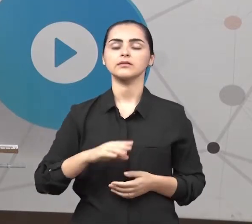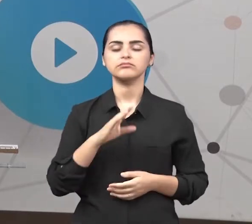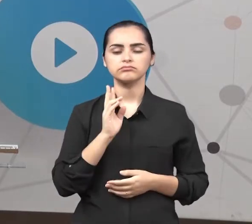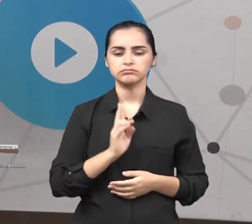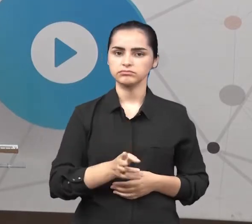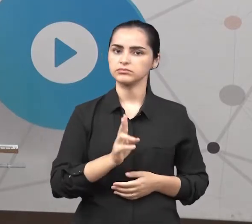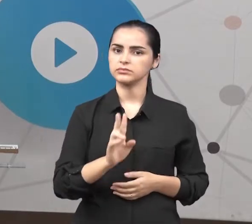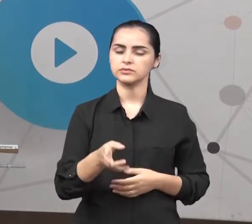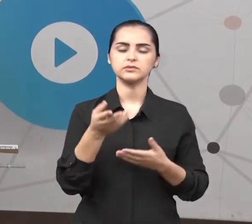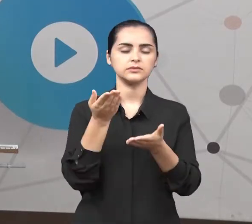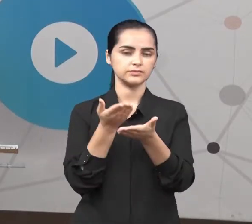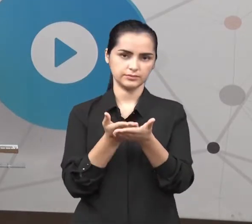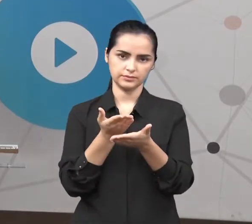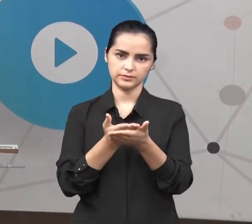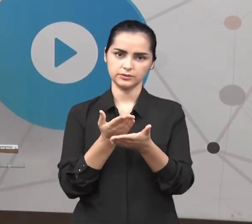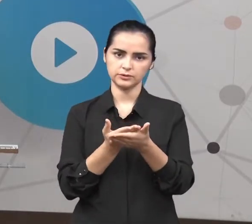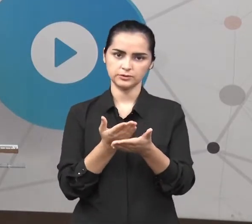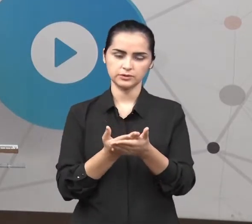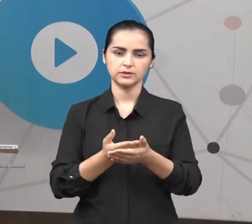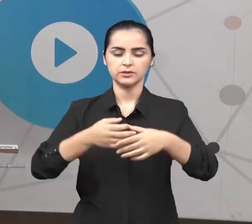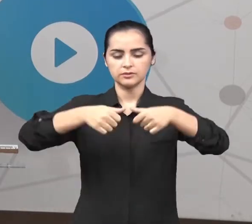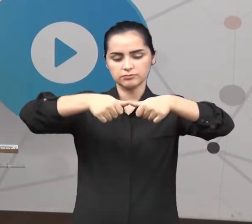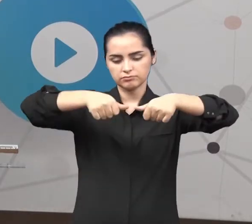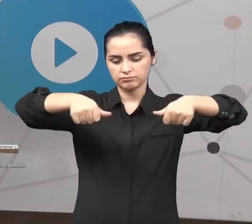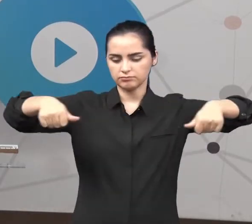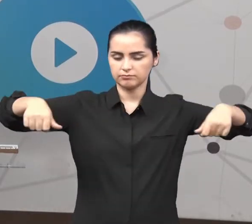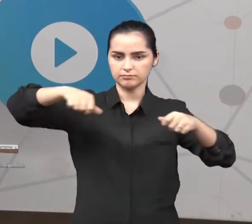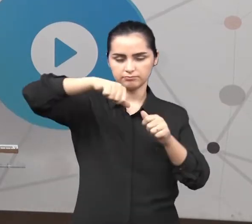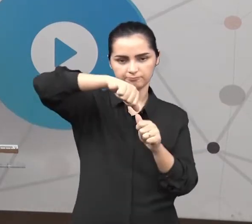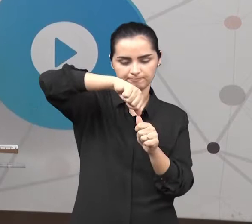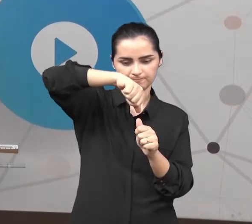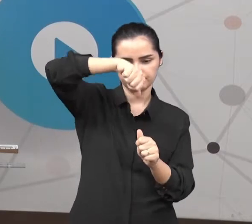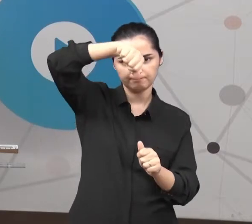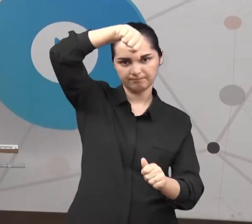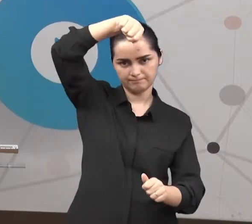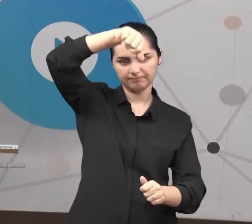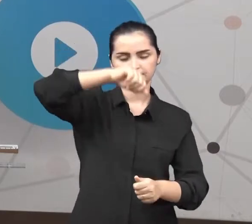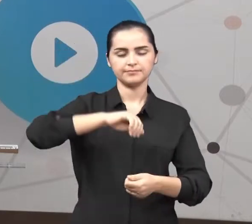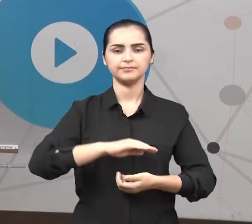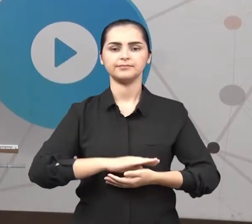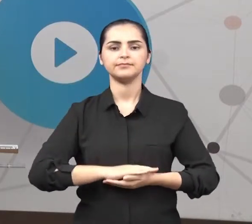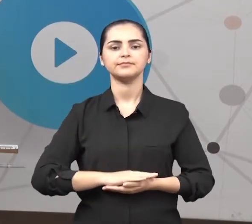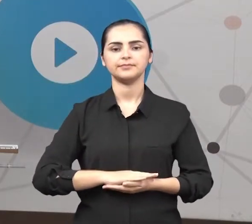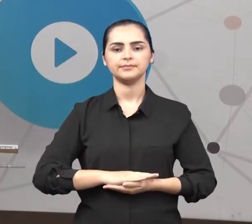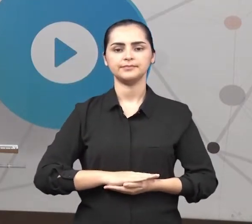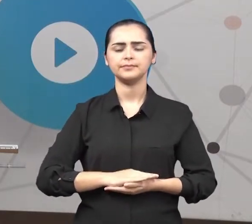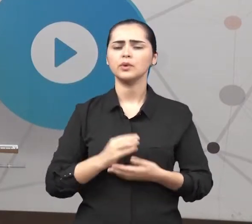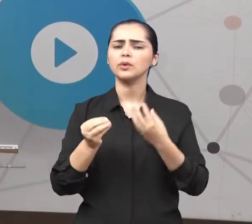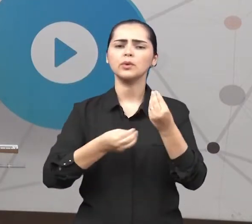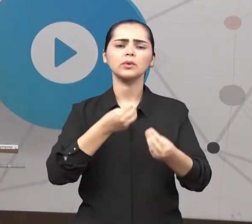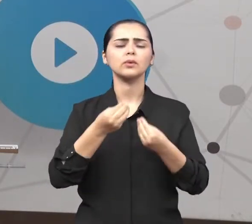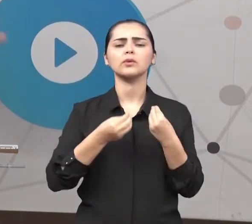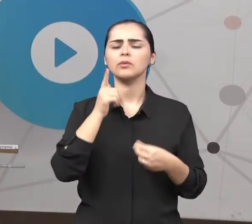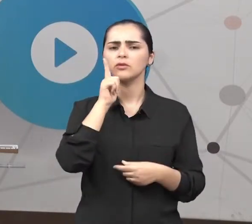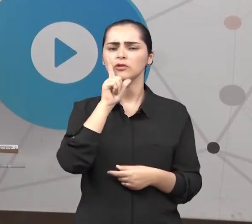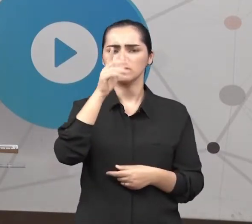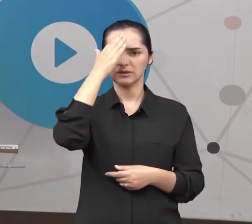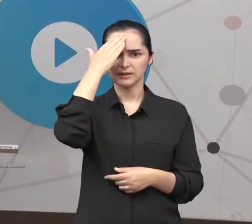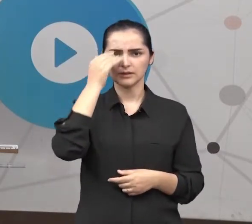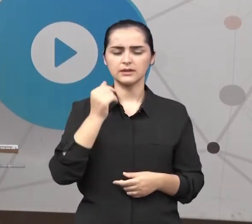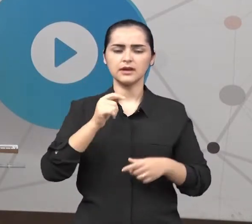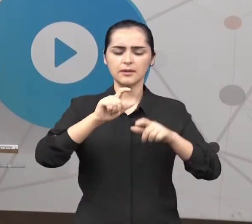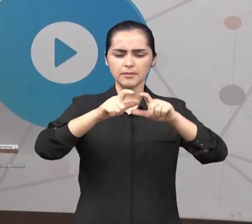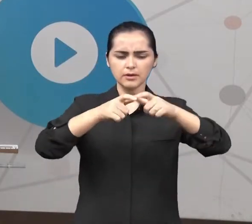Iremos continuar falando sobre medidas de comprimento. Como podemos